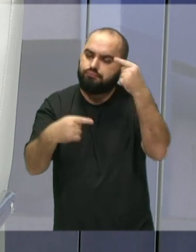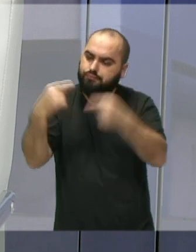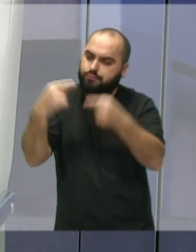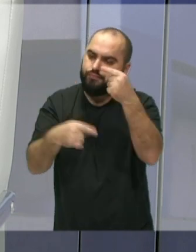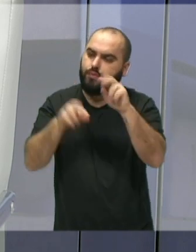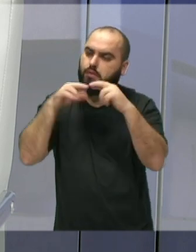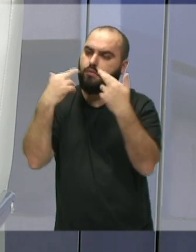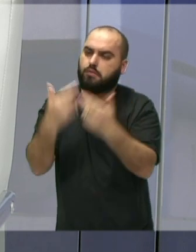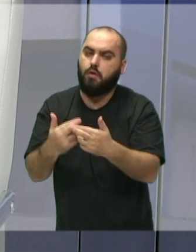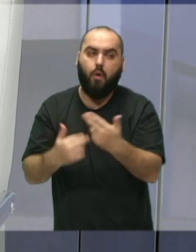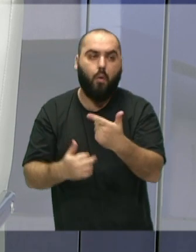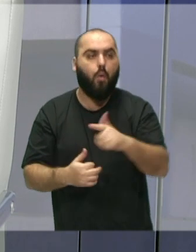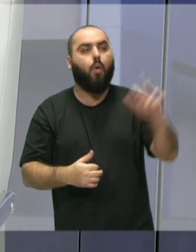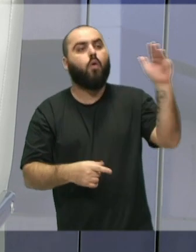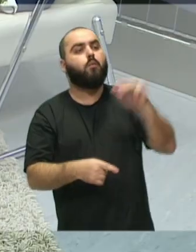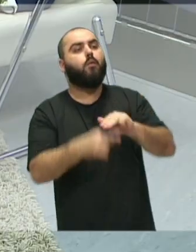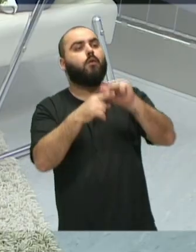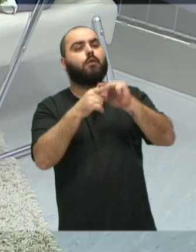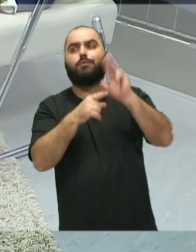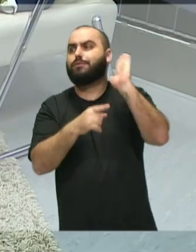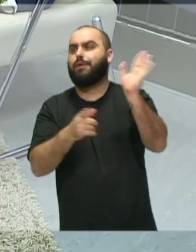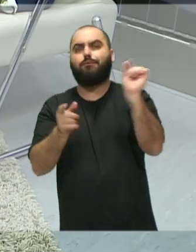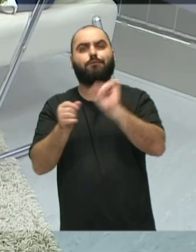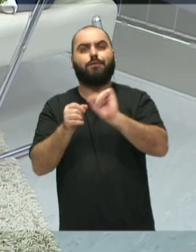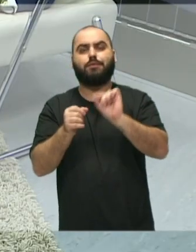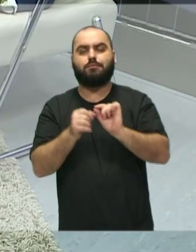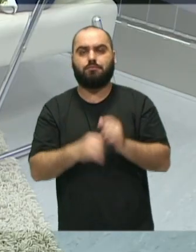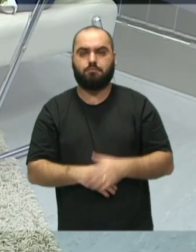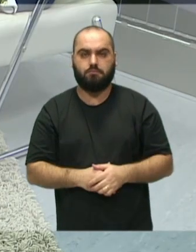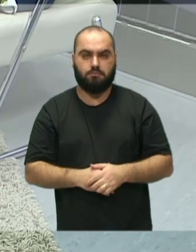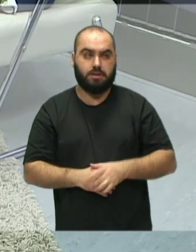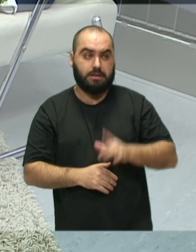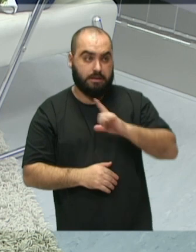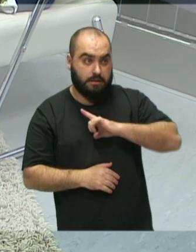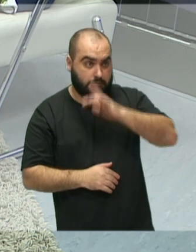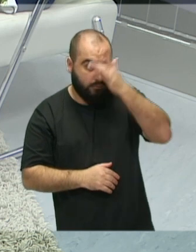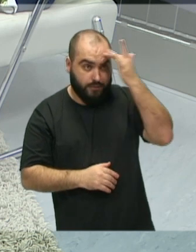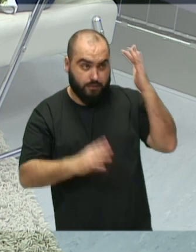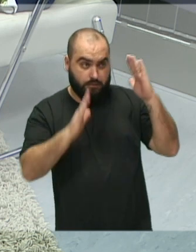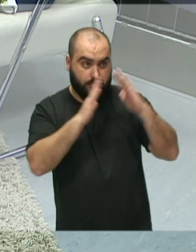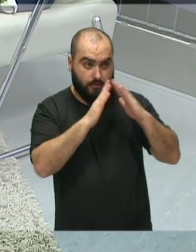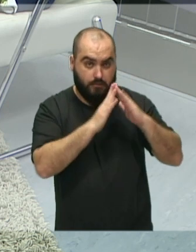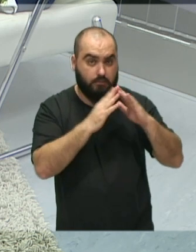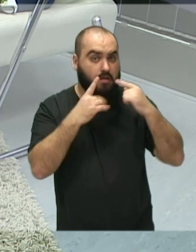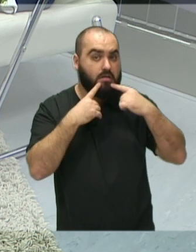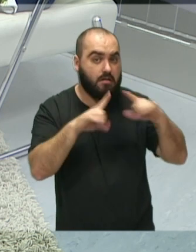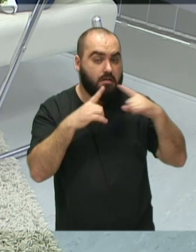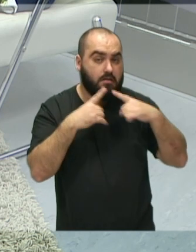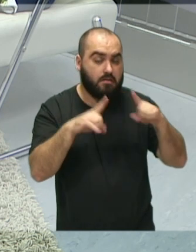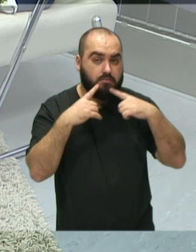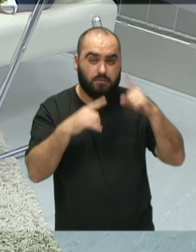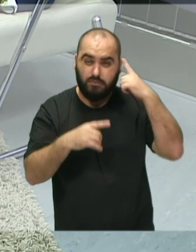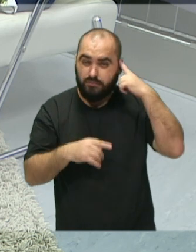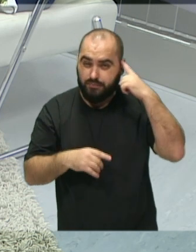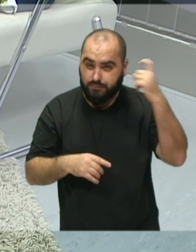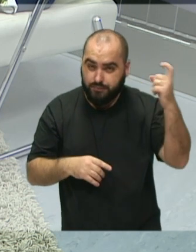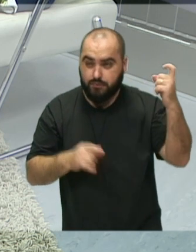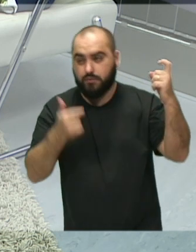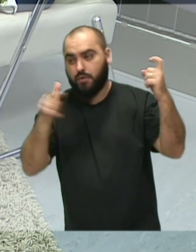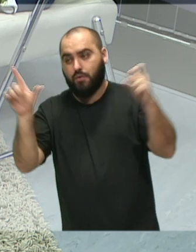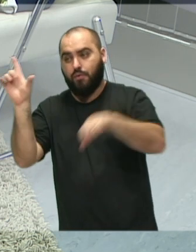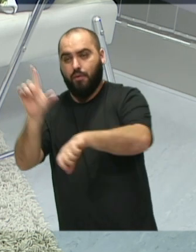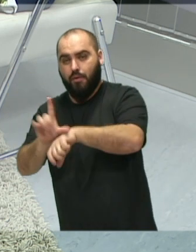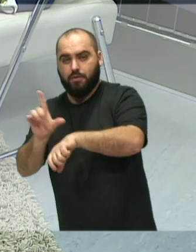faz. Há a questão dos moradores que reclamam, a maioria das vezes, dos vizinhos com som alto ou estabelecimentos comerciais, e há